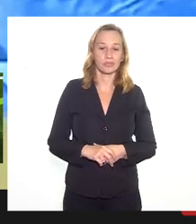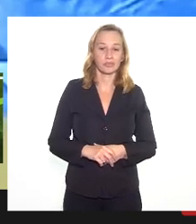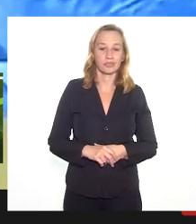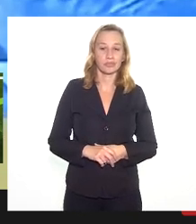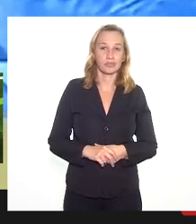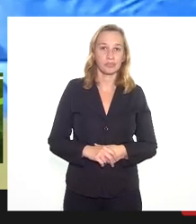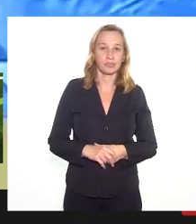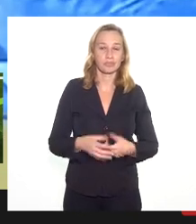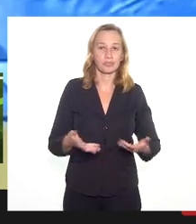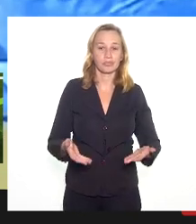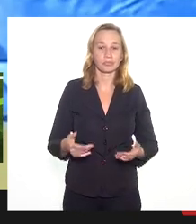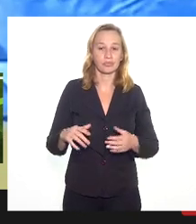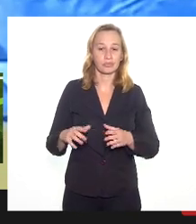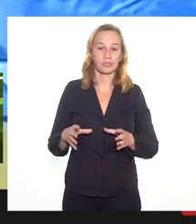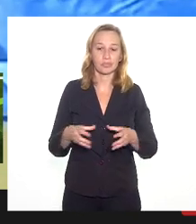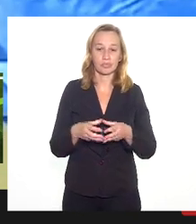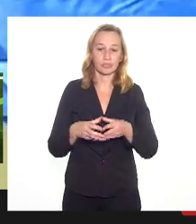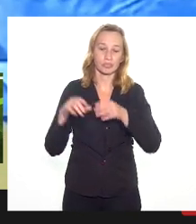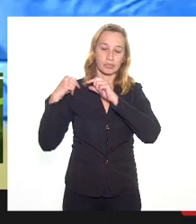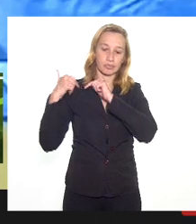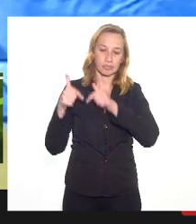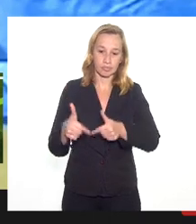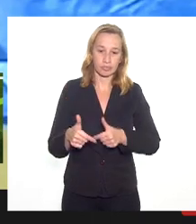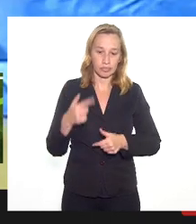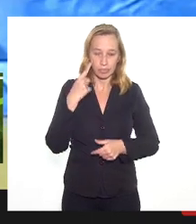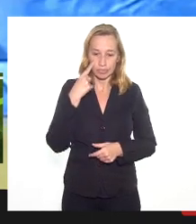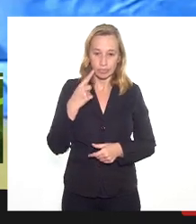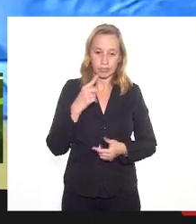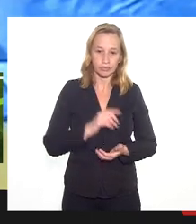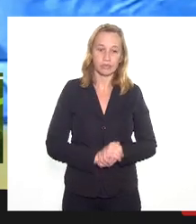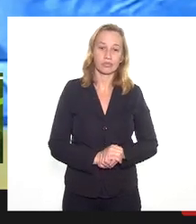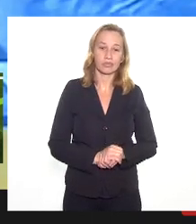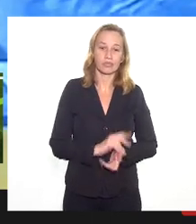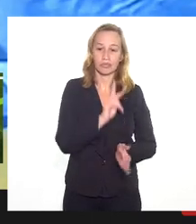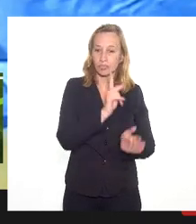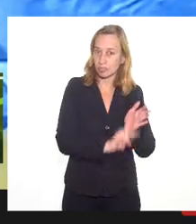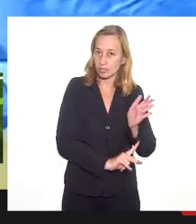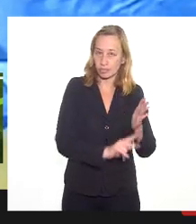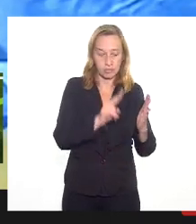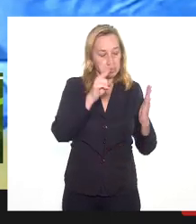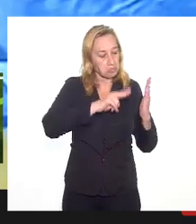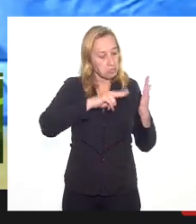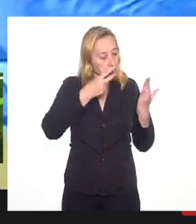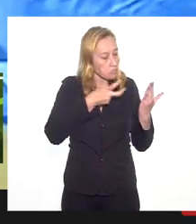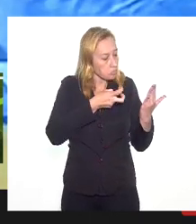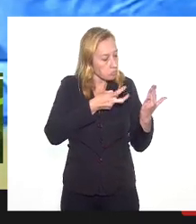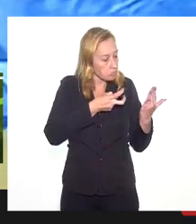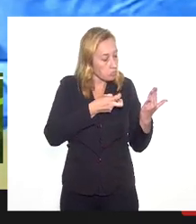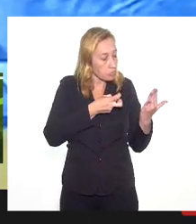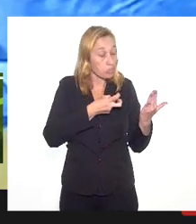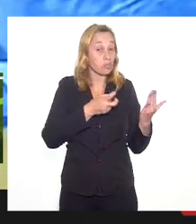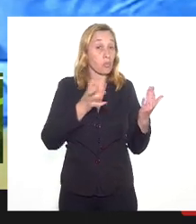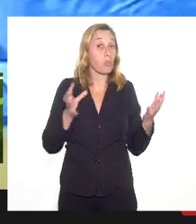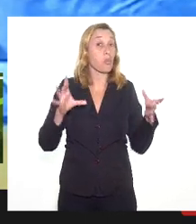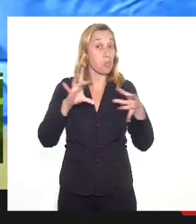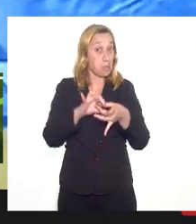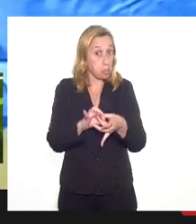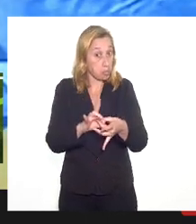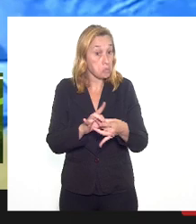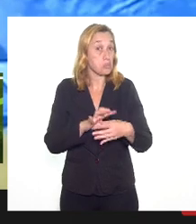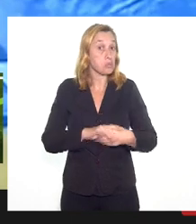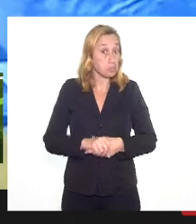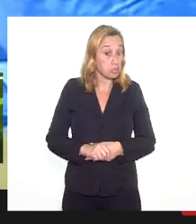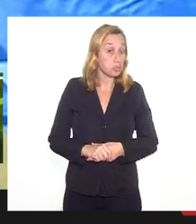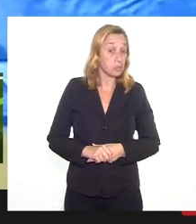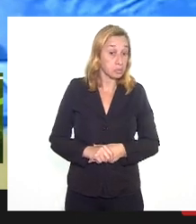de comunidades tradicionais. Eu dei uma passada no projeto. O projeto é um projeto bastante completo. Creio que ainda é